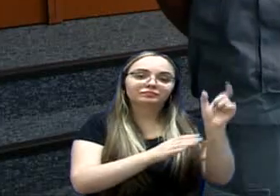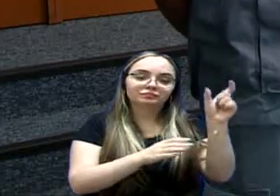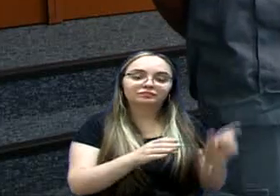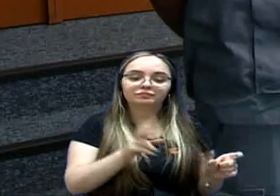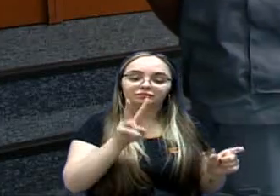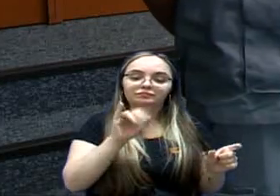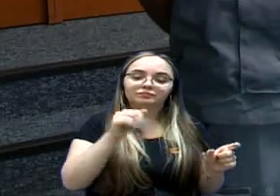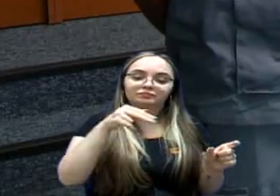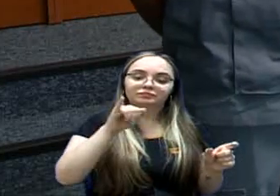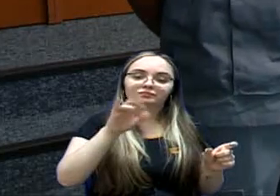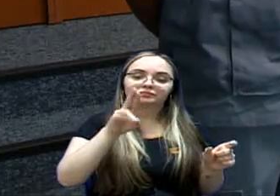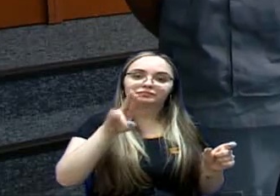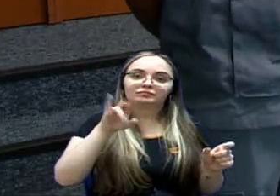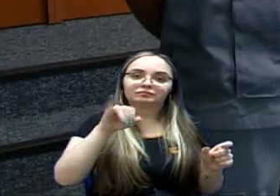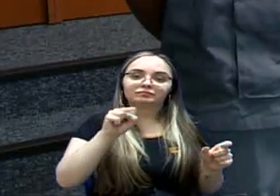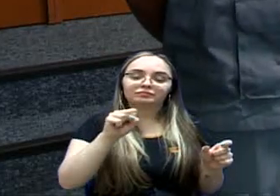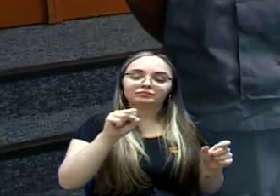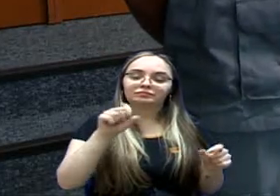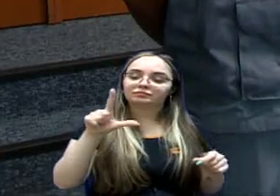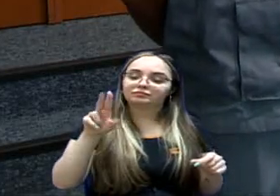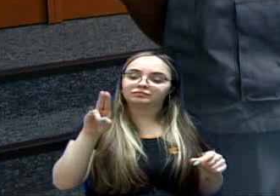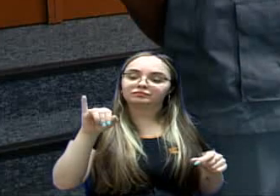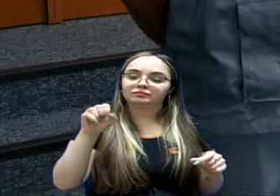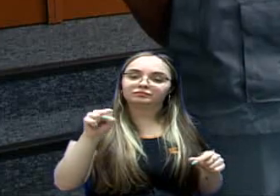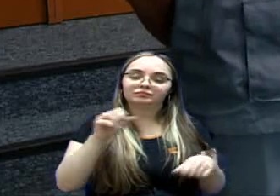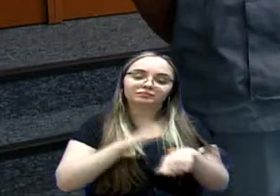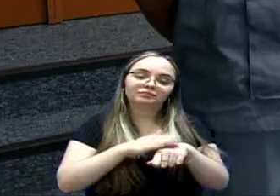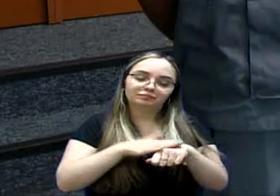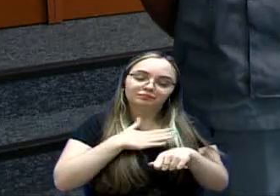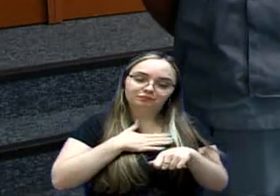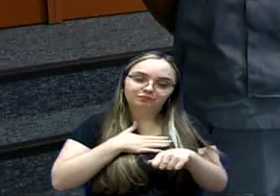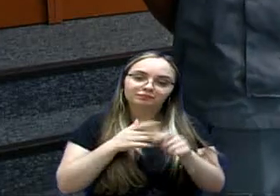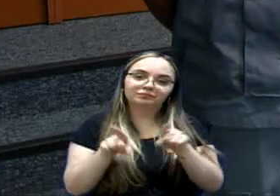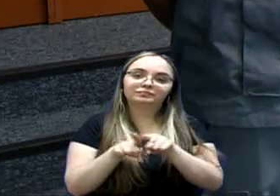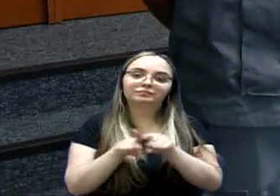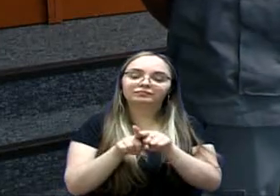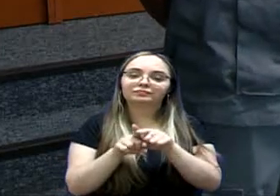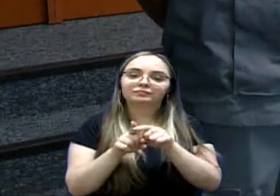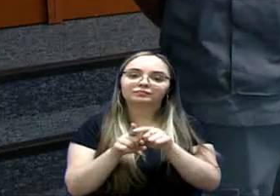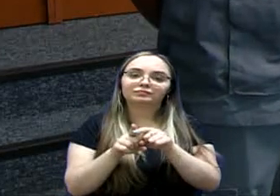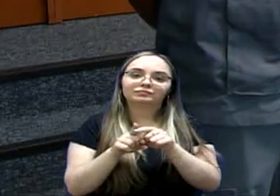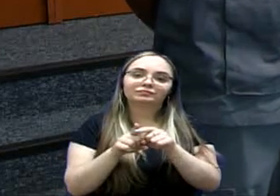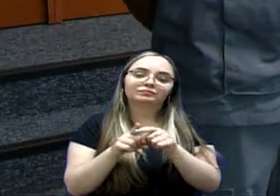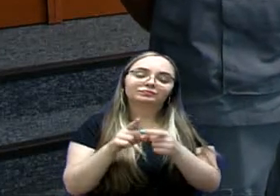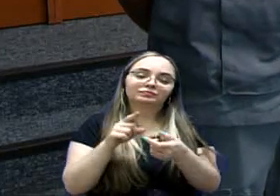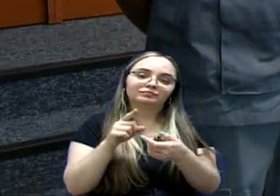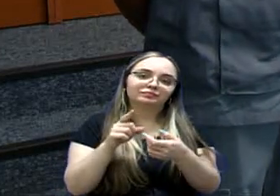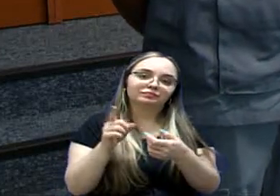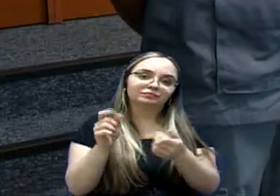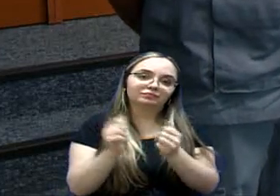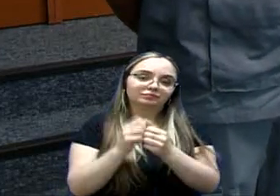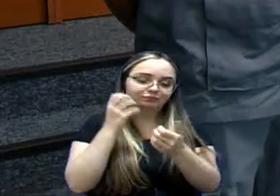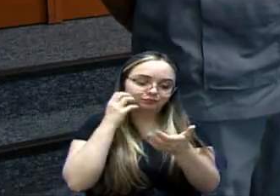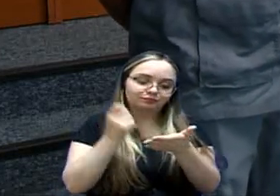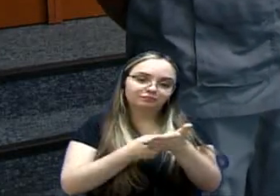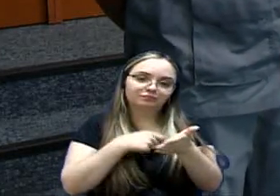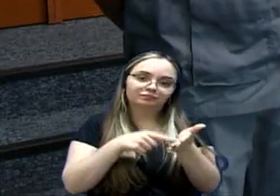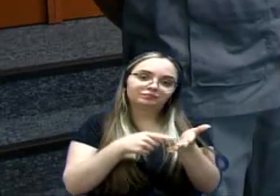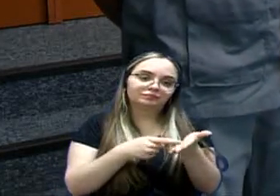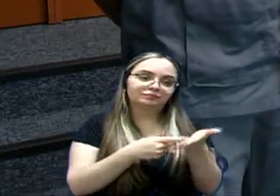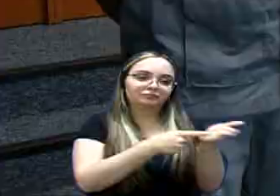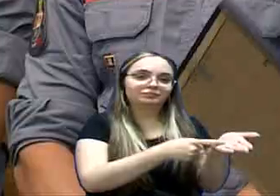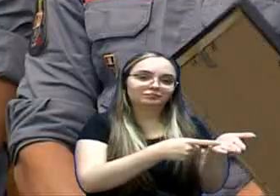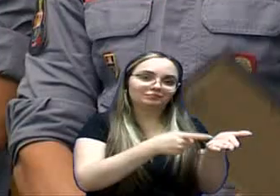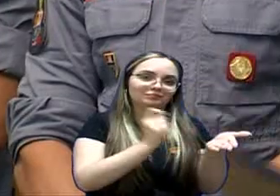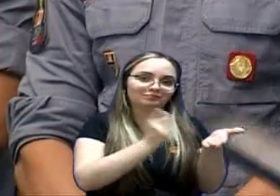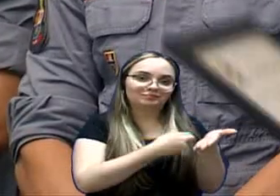Sorocaba, Vinícius Luiz. Pelo requerimento, vereador Fábio Simoa, consignado a data de seus trabalhos, voto congratulações pelo salvamento da